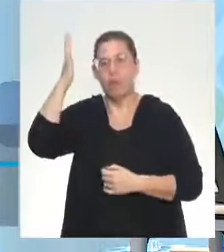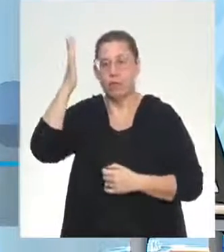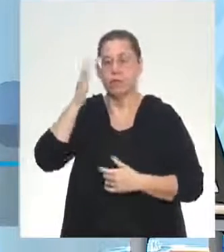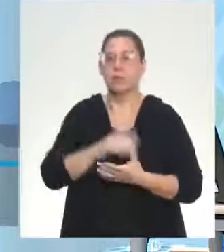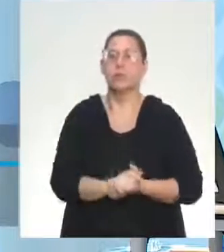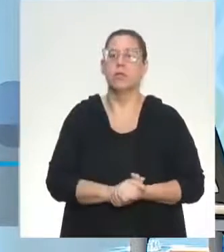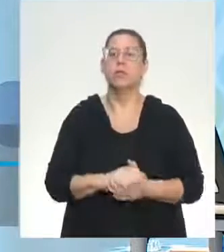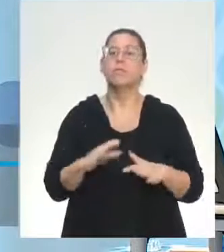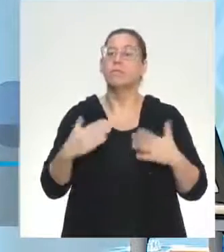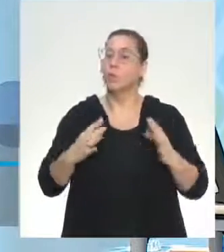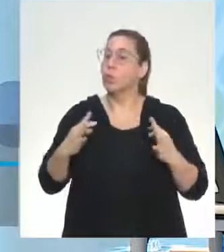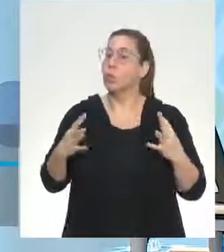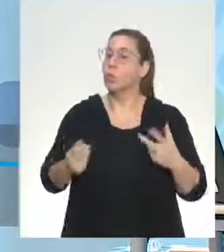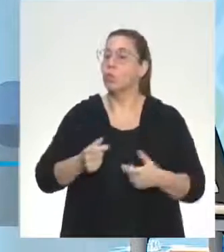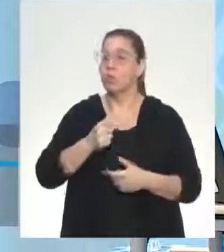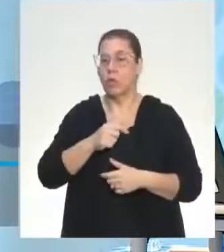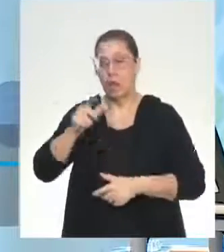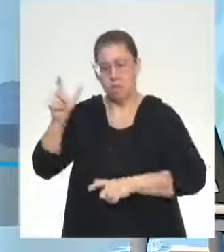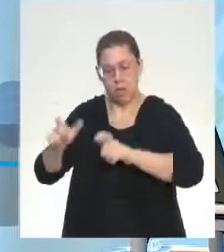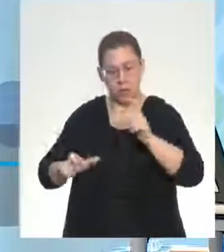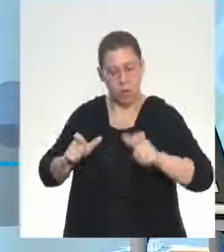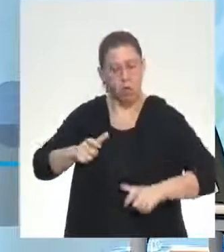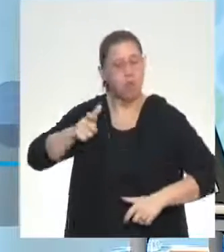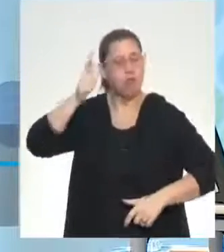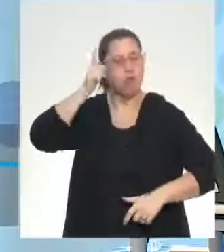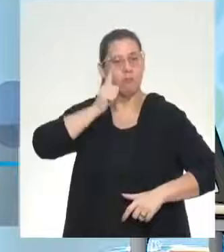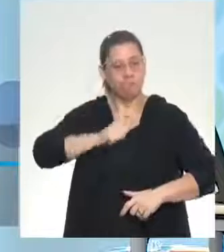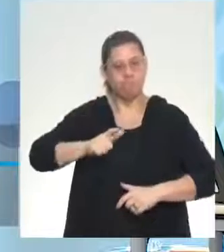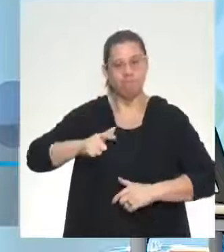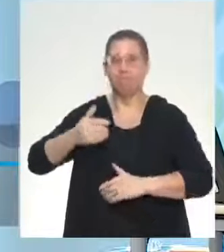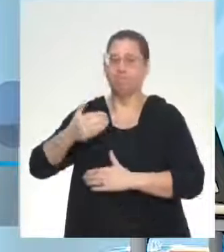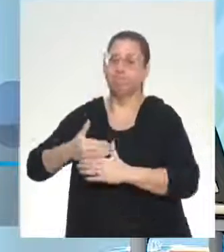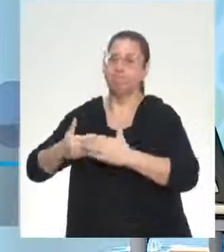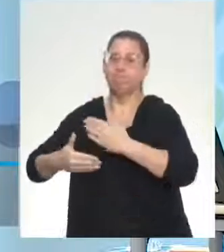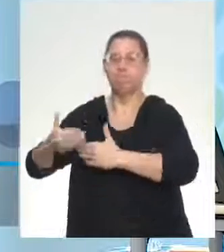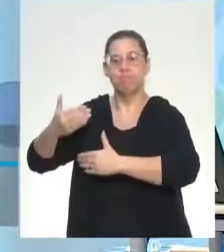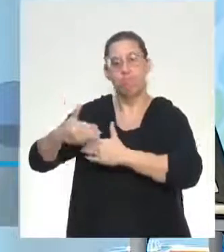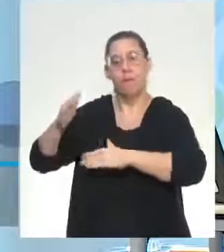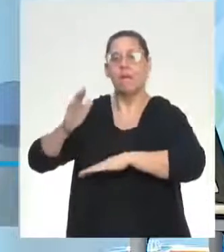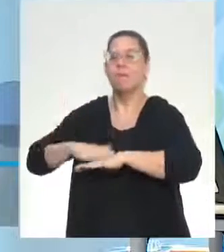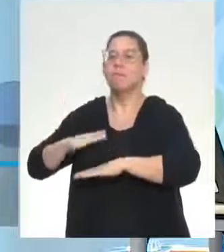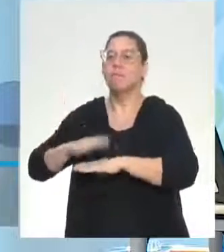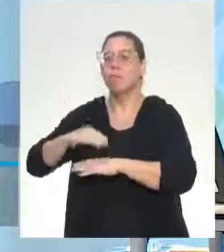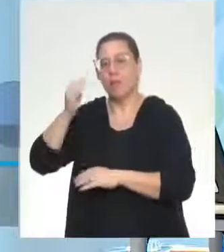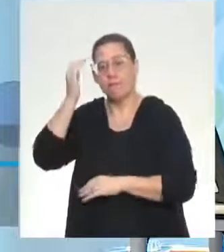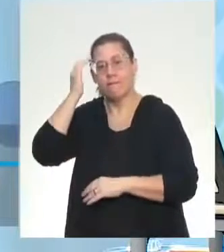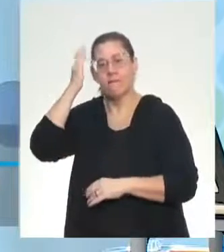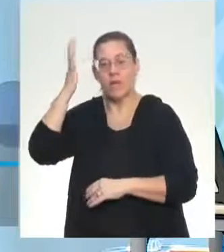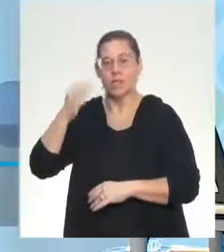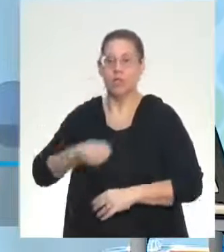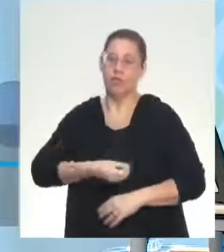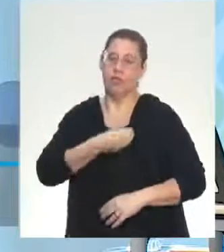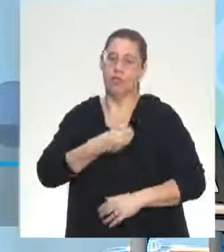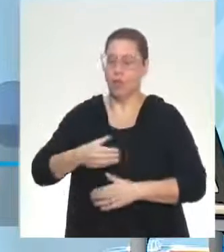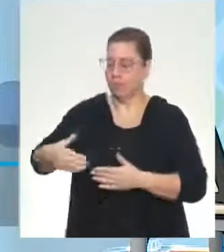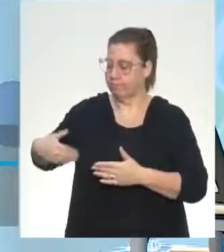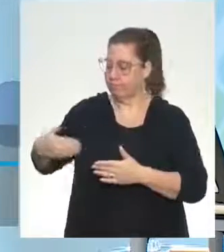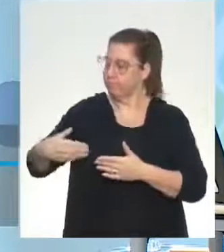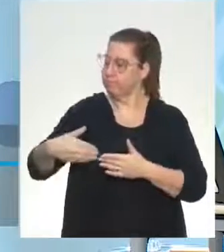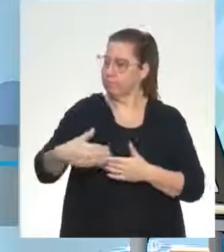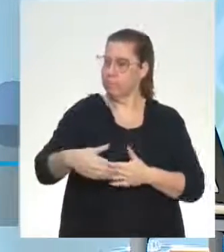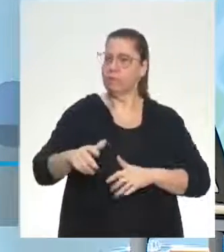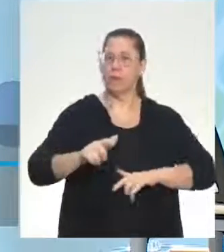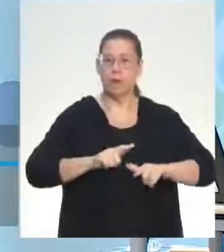seja, tudo que o homem ele constrói para facilitar a sua vida, dar dinâmica ao seu